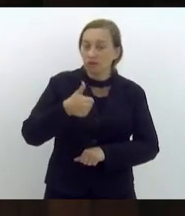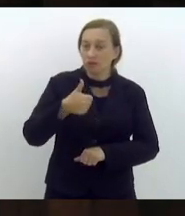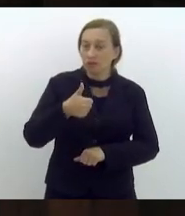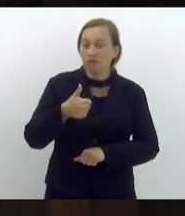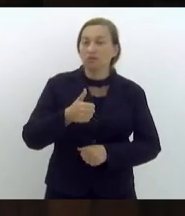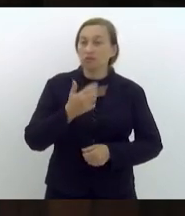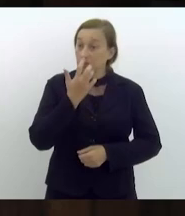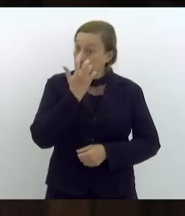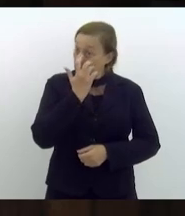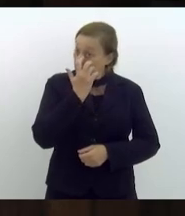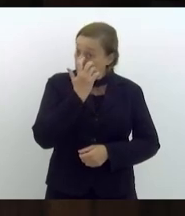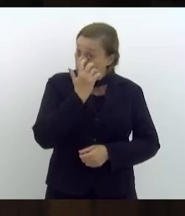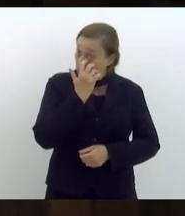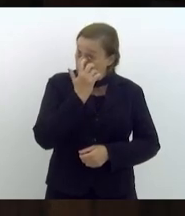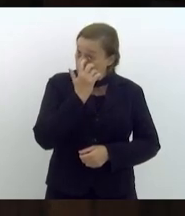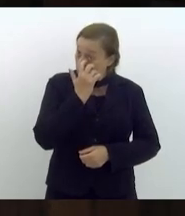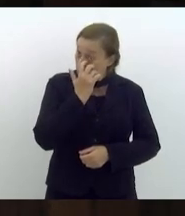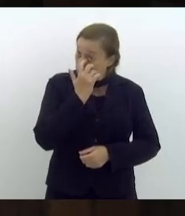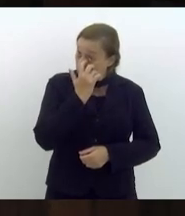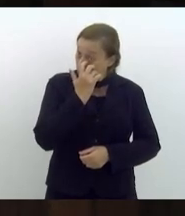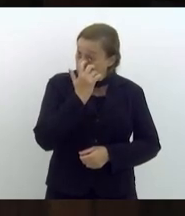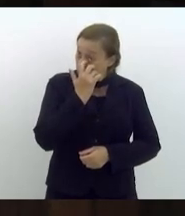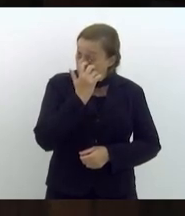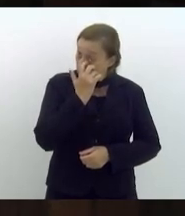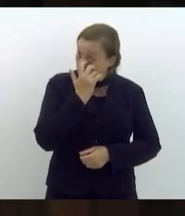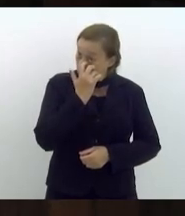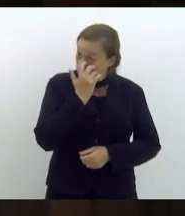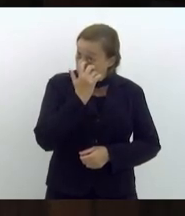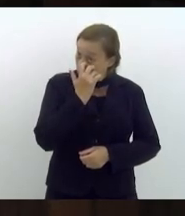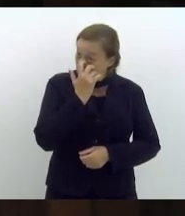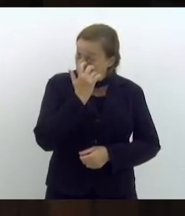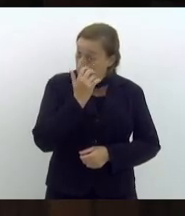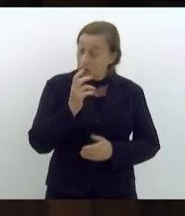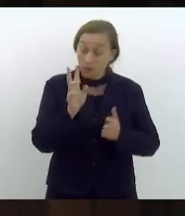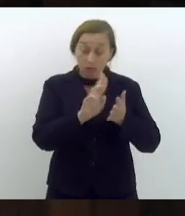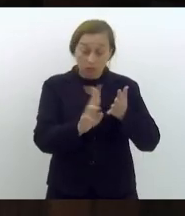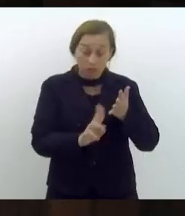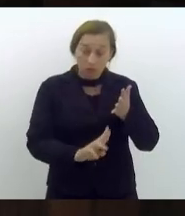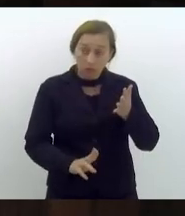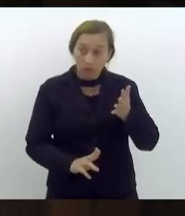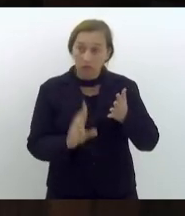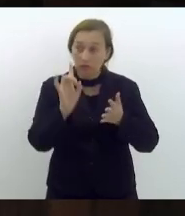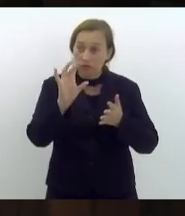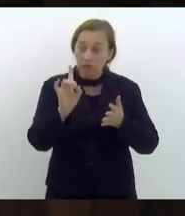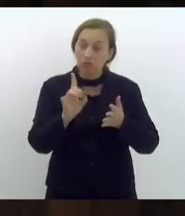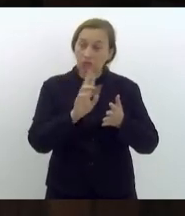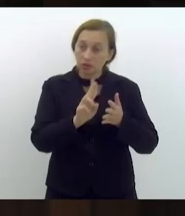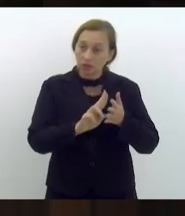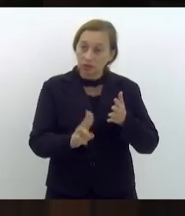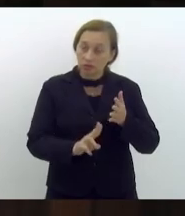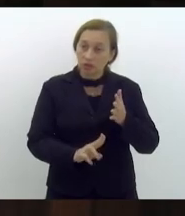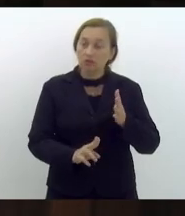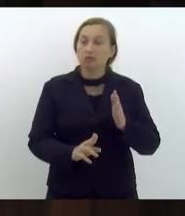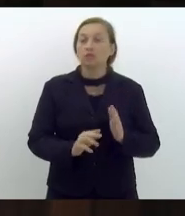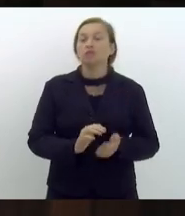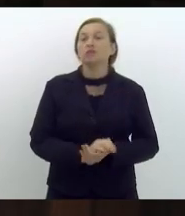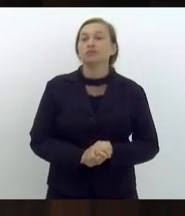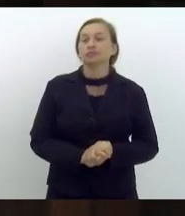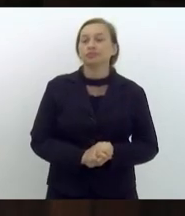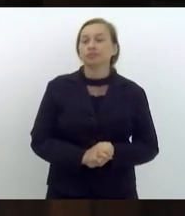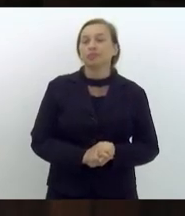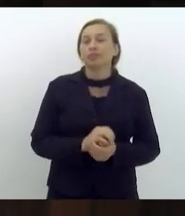bancadas tá e depois logo em seguida aqui eu já anotei os nomes de vossa excelência eu vou lendo na ordem quem não for líder de bancada